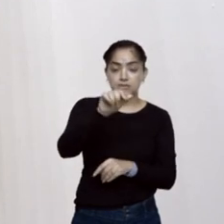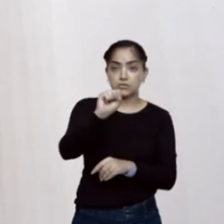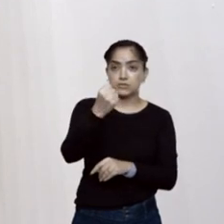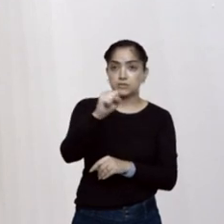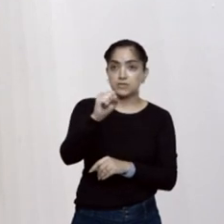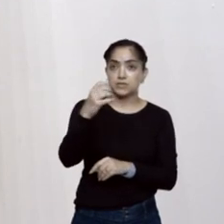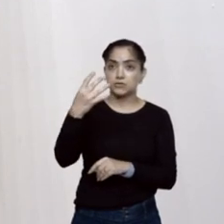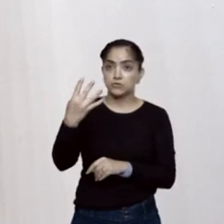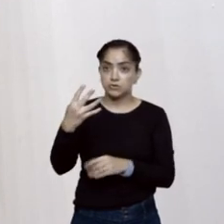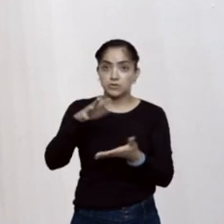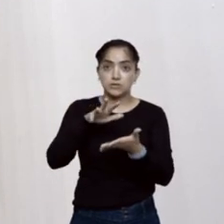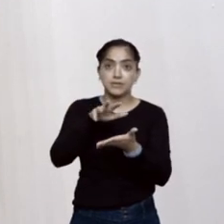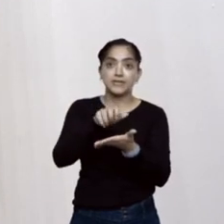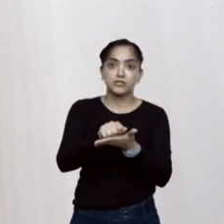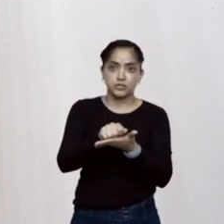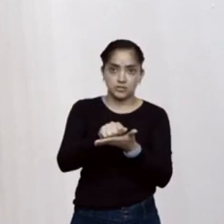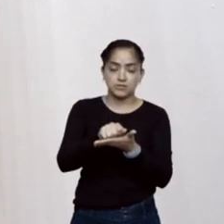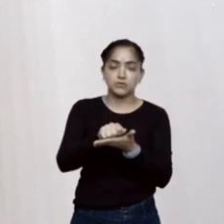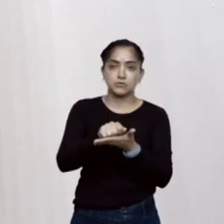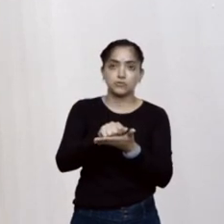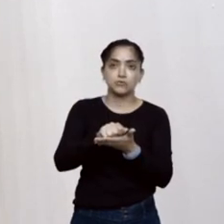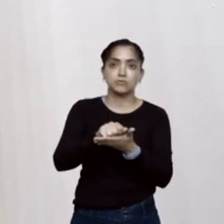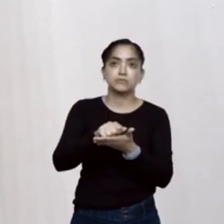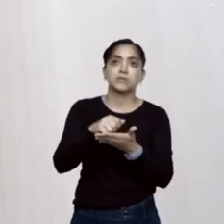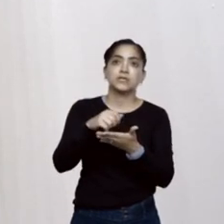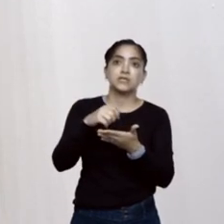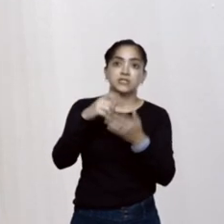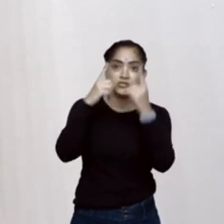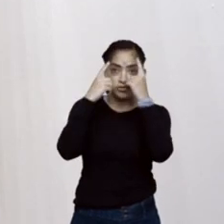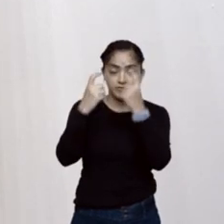784 notificações de maus-tratos